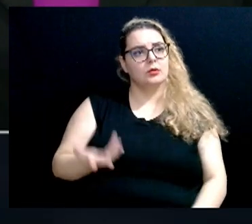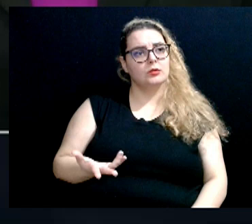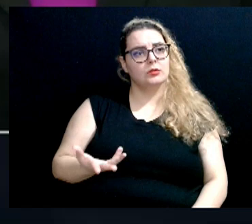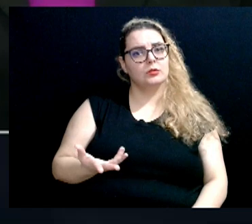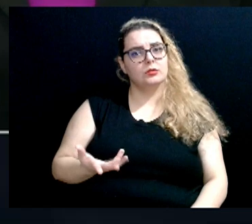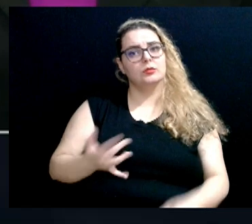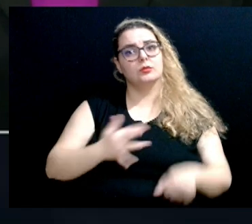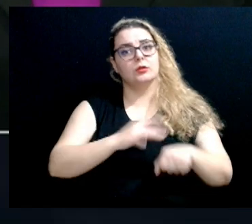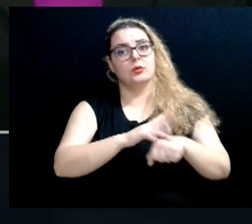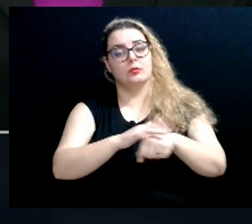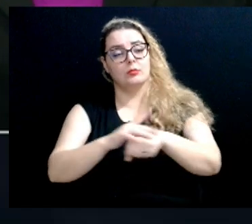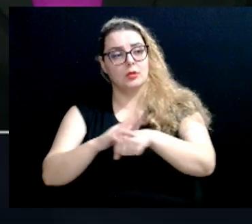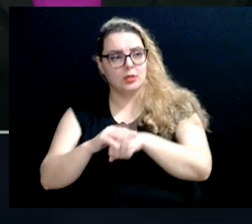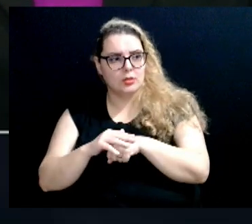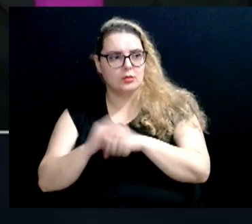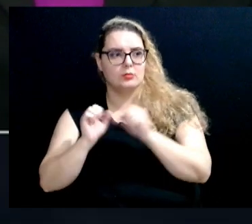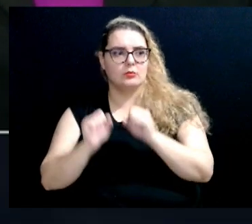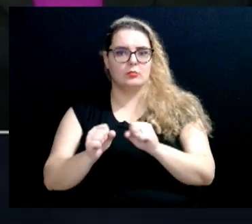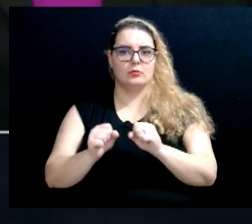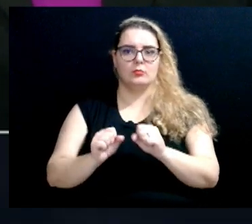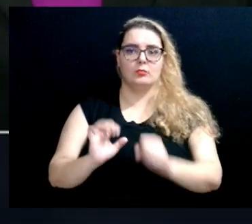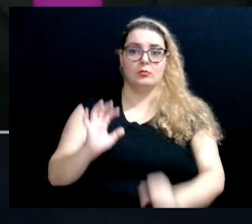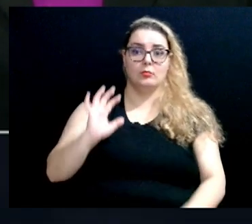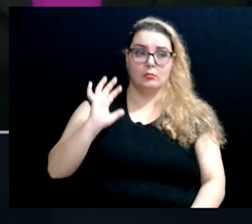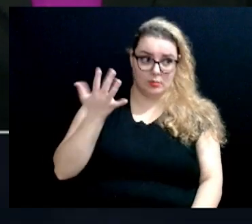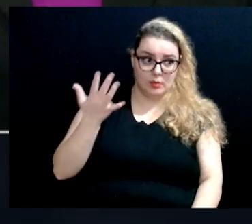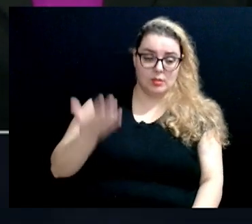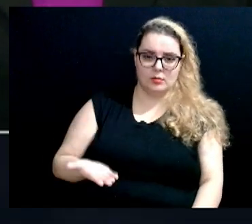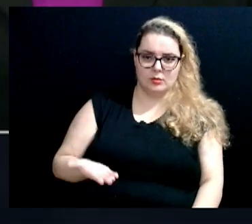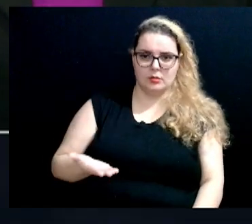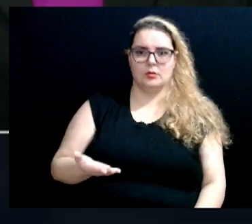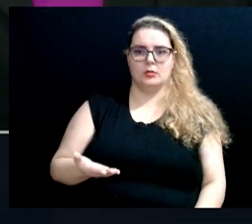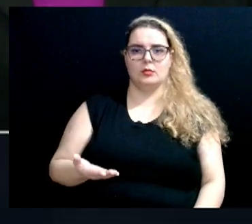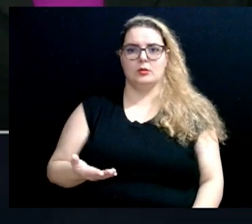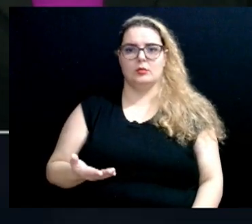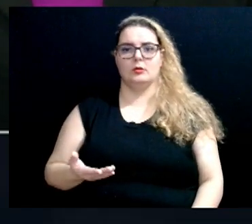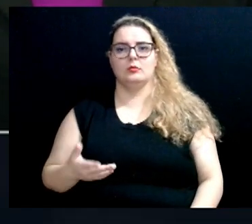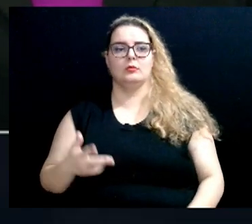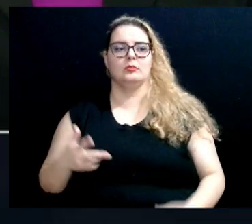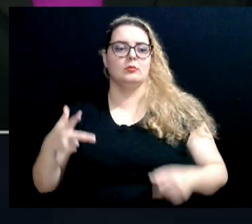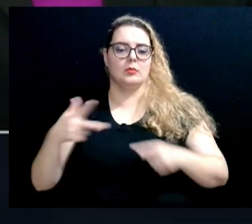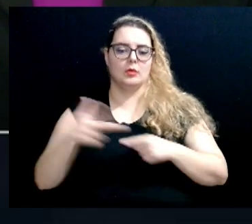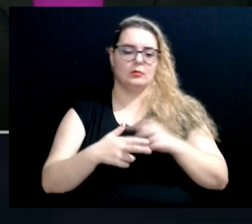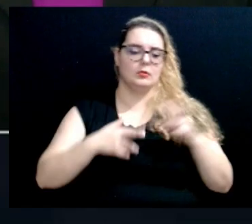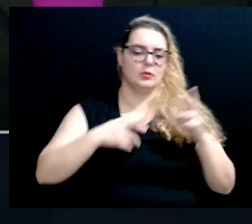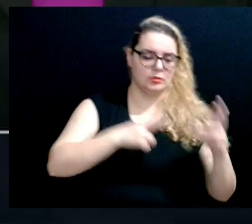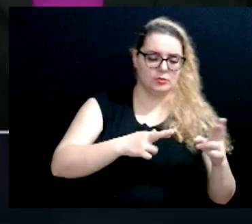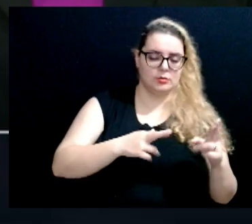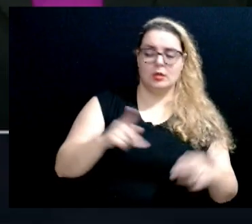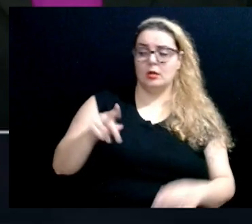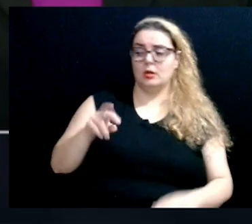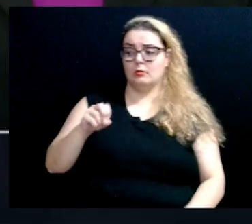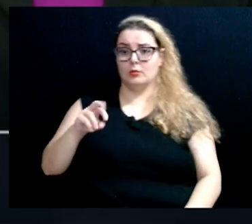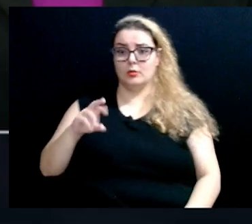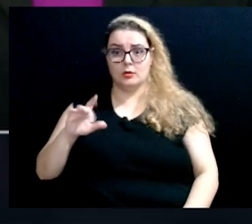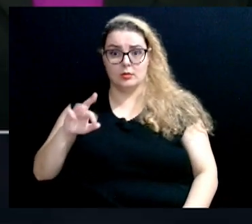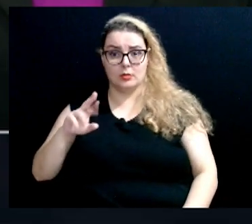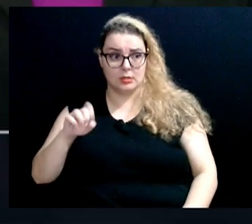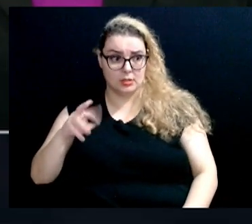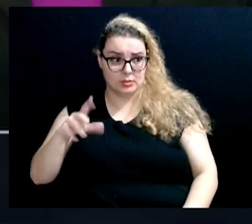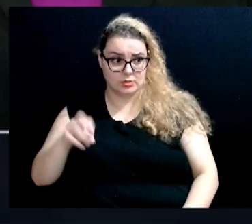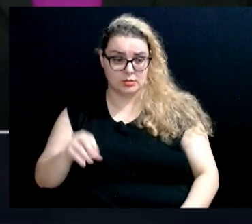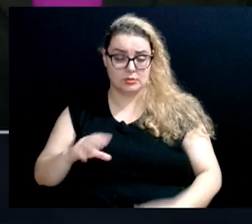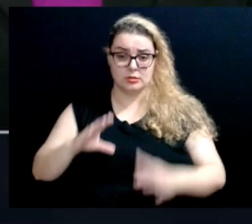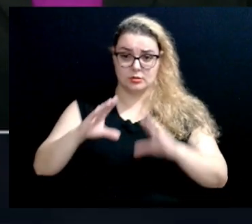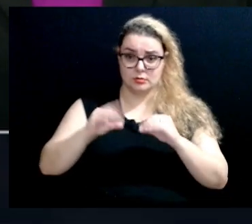né, que podem vir a surgir com essa privação do sono, com a procrastinação, né, noturna, às vezes